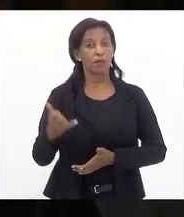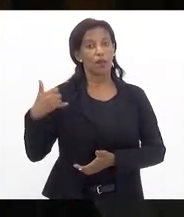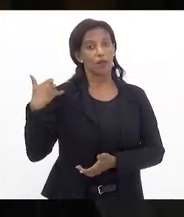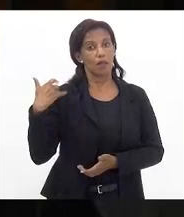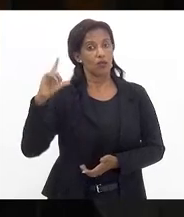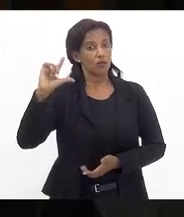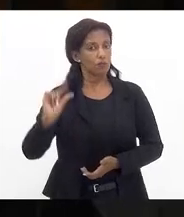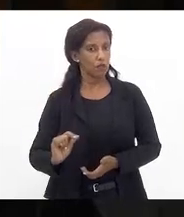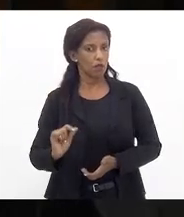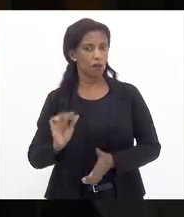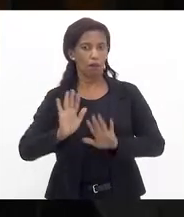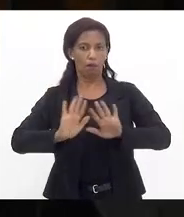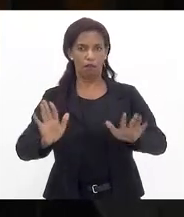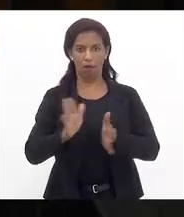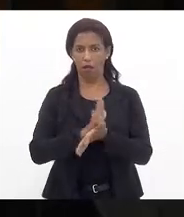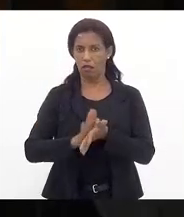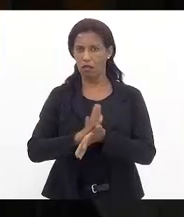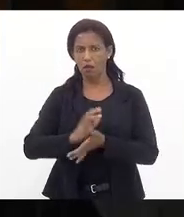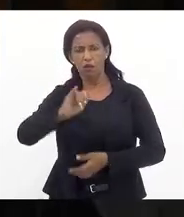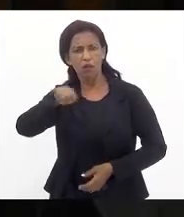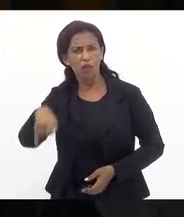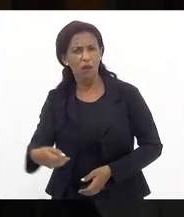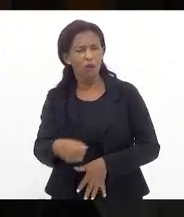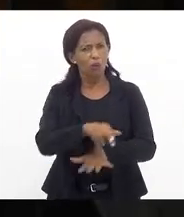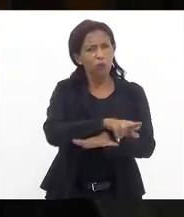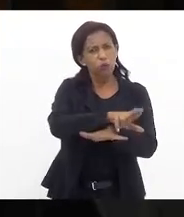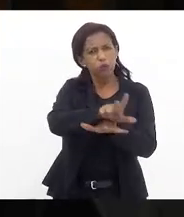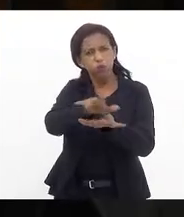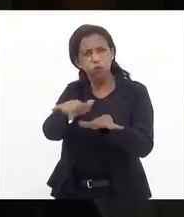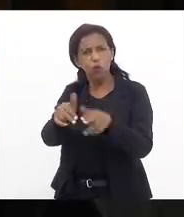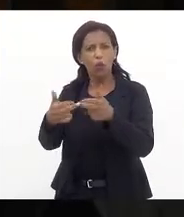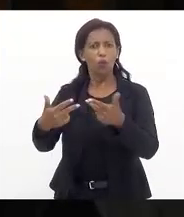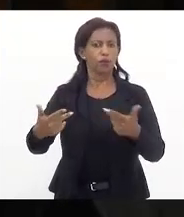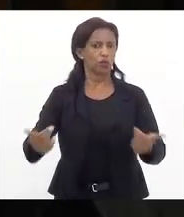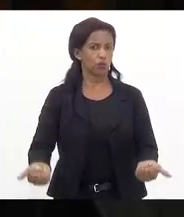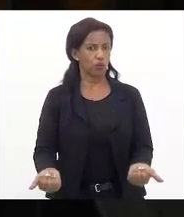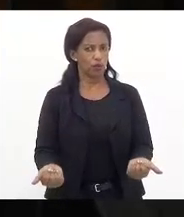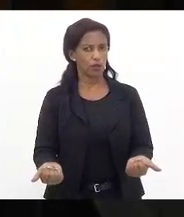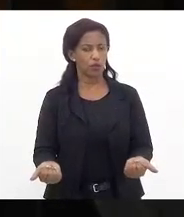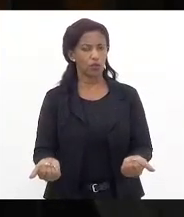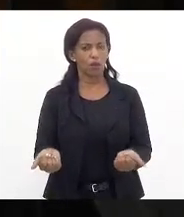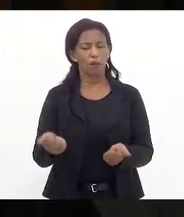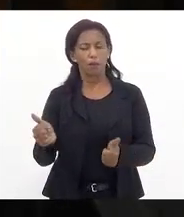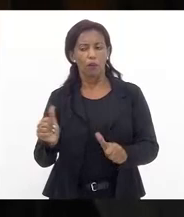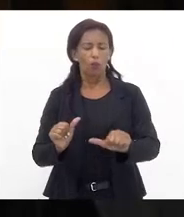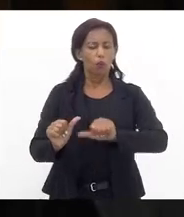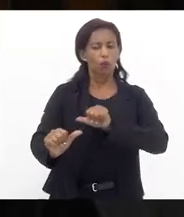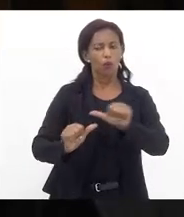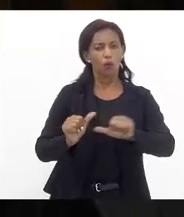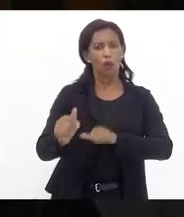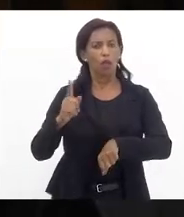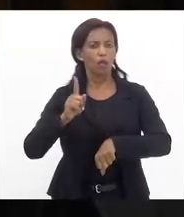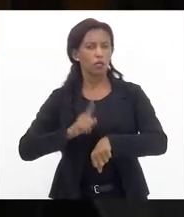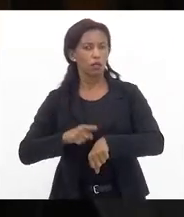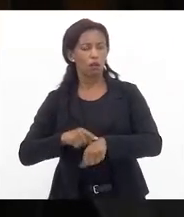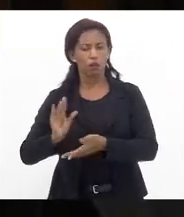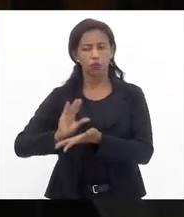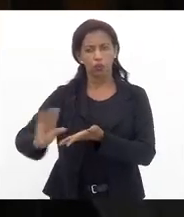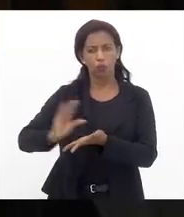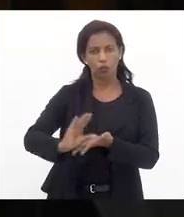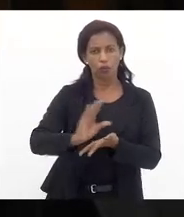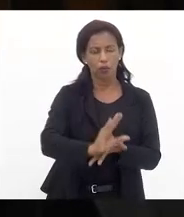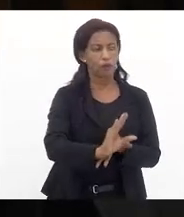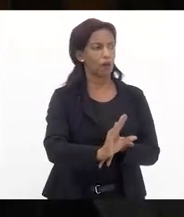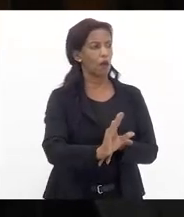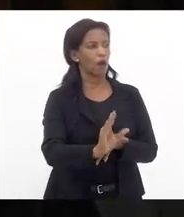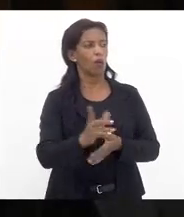mínima. Mas não, ele aproveita para fazer uma série de outras coisas, mexendo em tempo de contribuição,